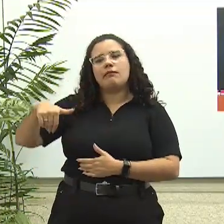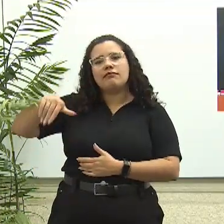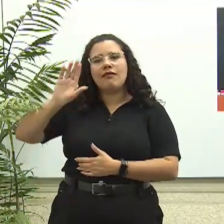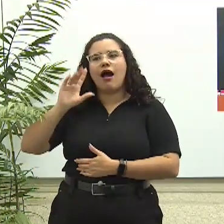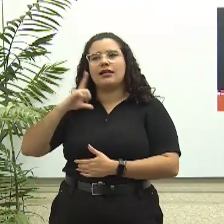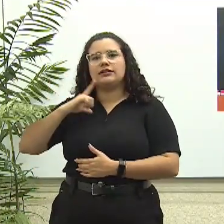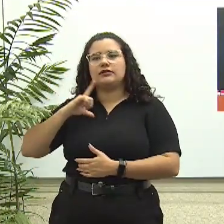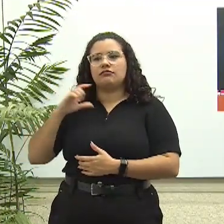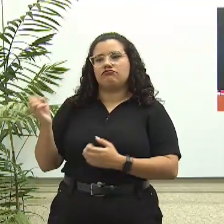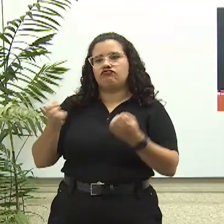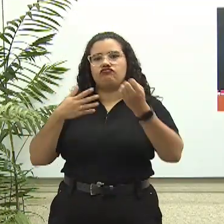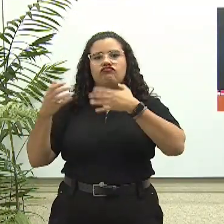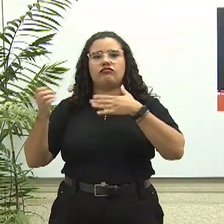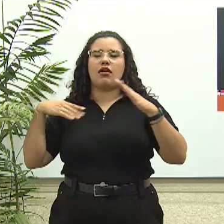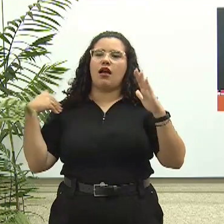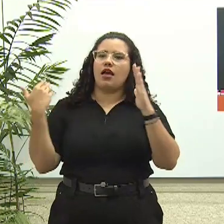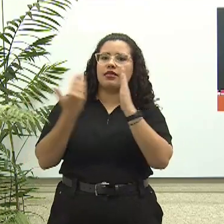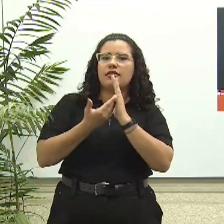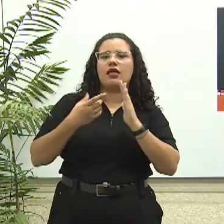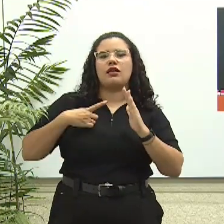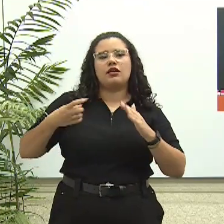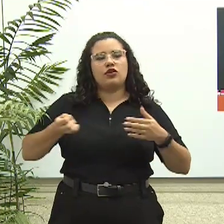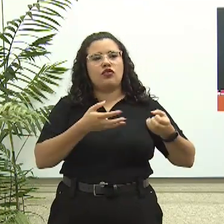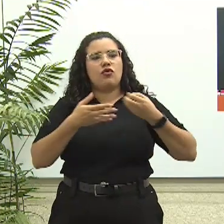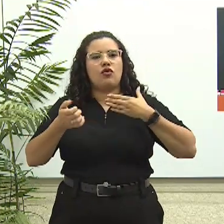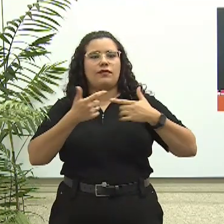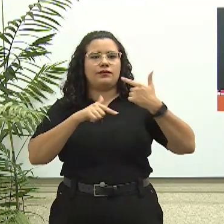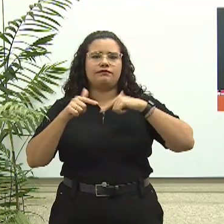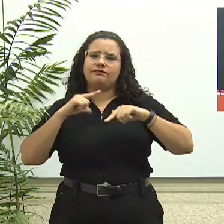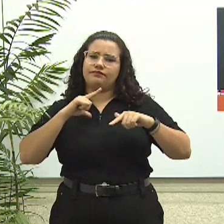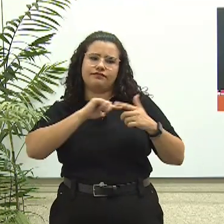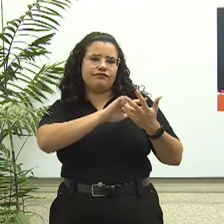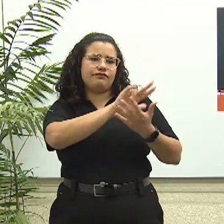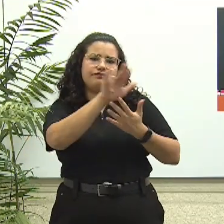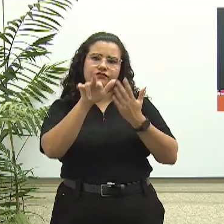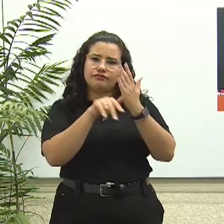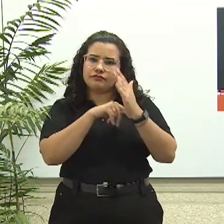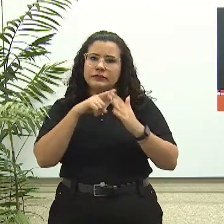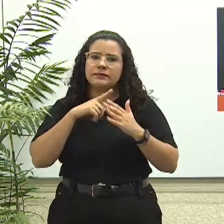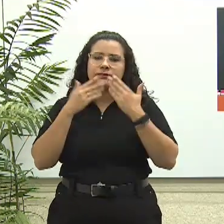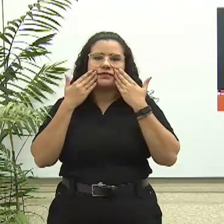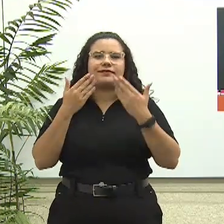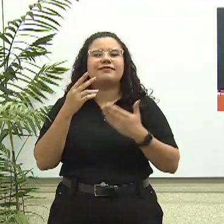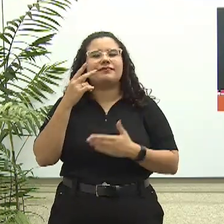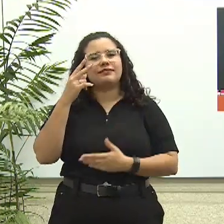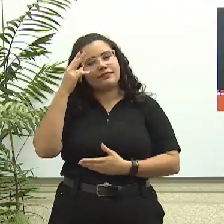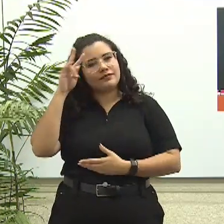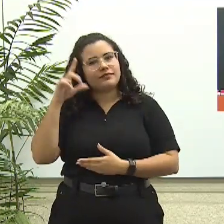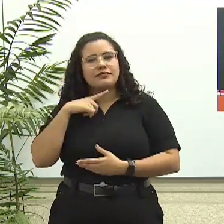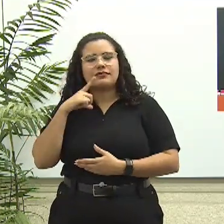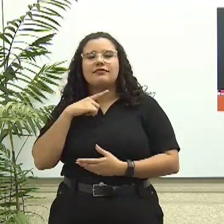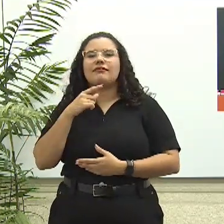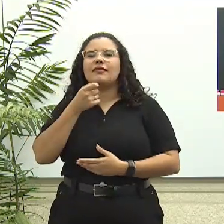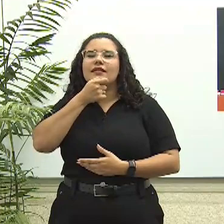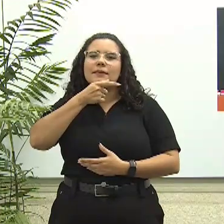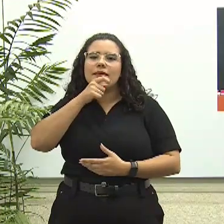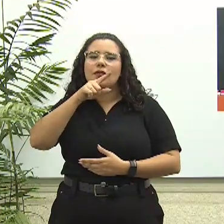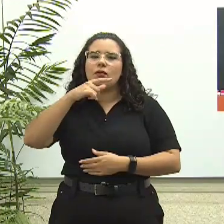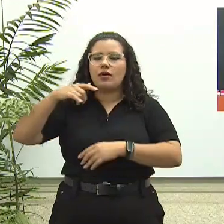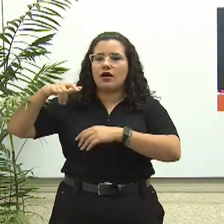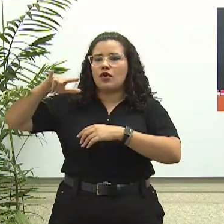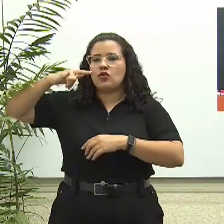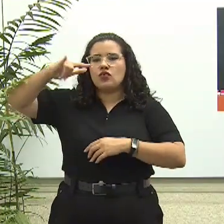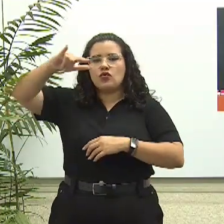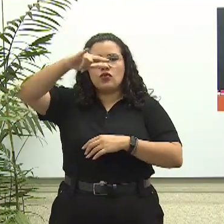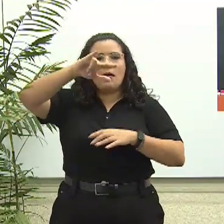de mais sofisticado até a produção agrária né Tem vários estudos mostrando tem tá até um mem que circula de um drone colhendo maçã